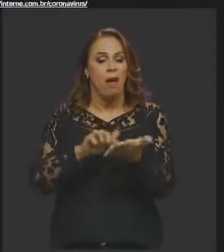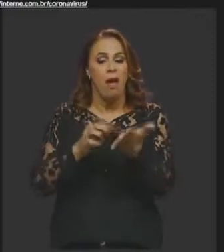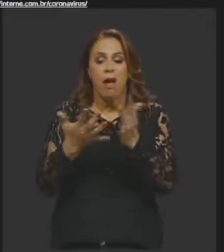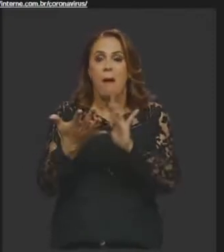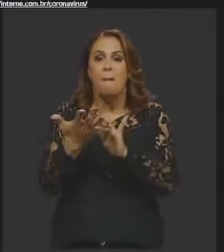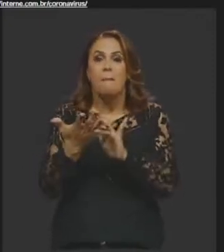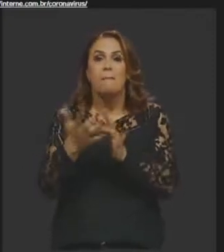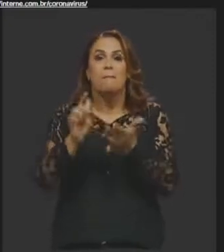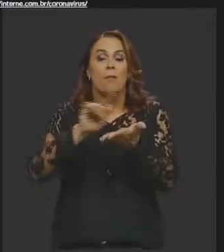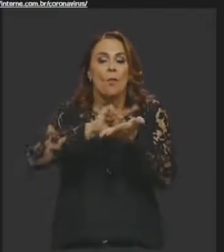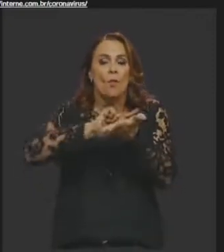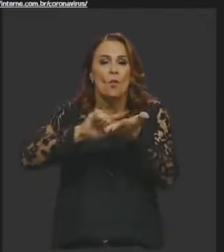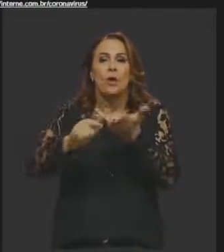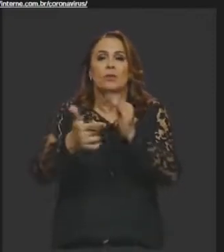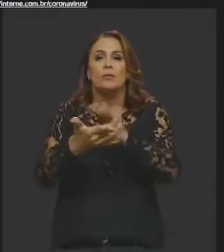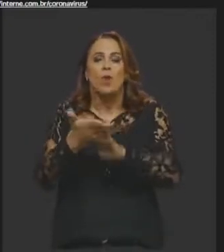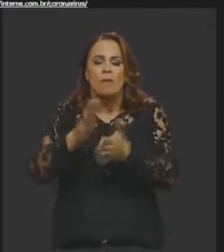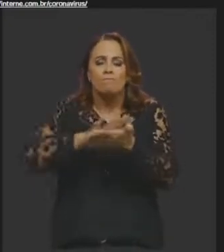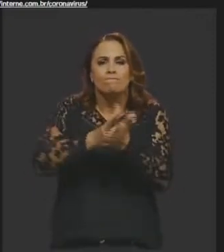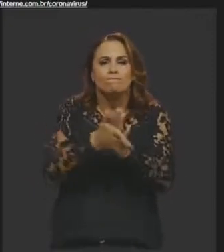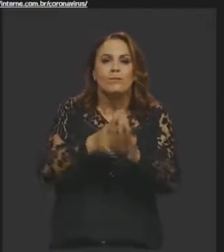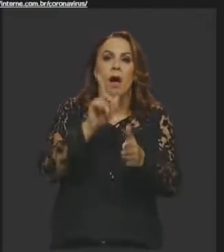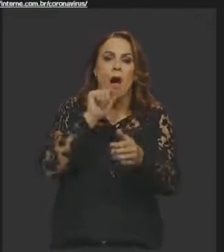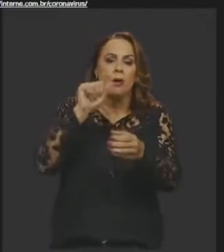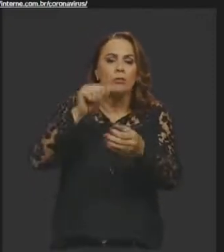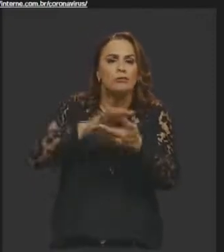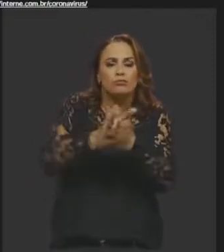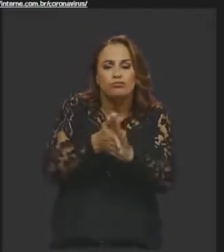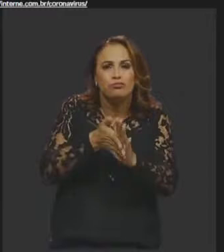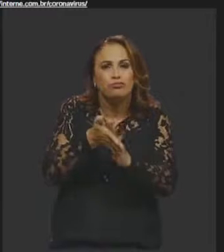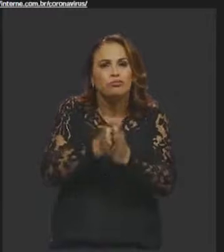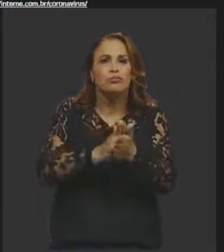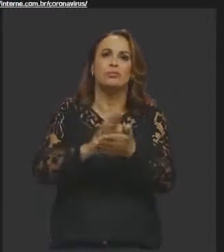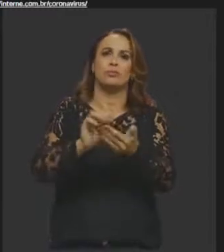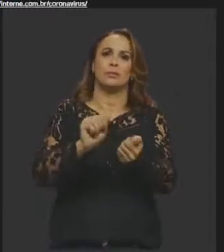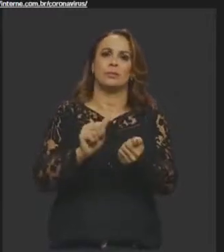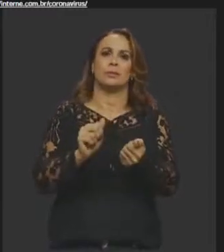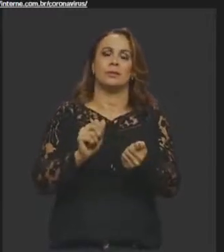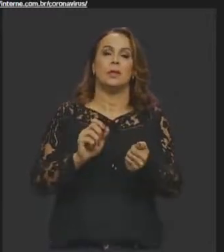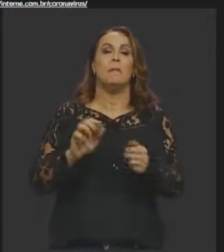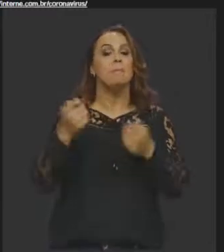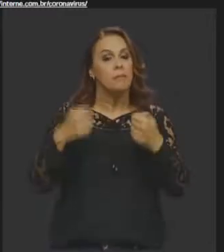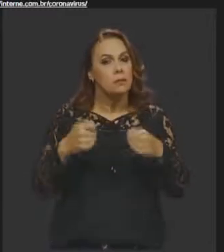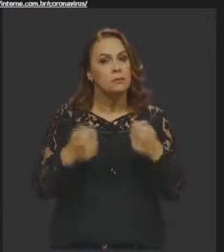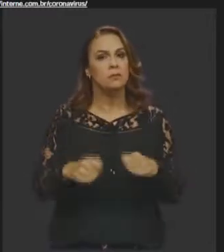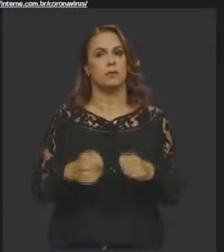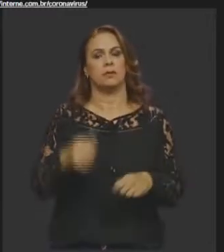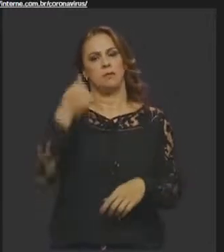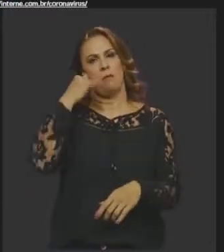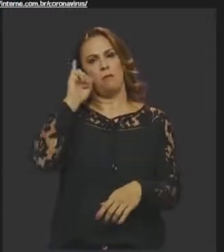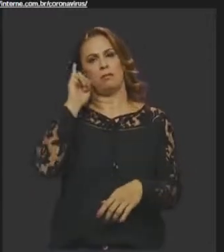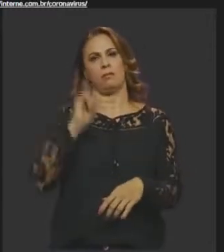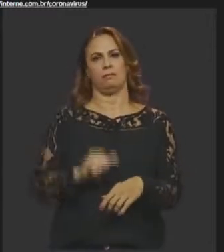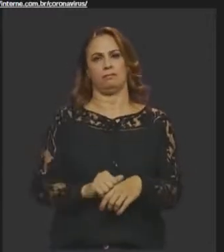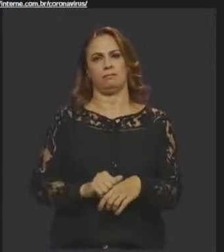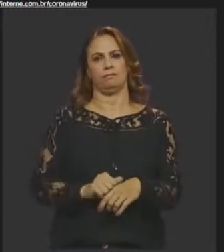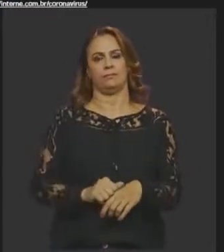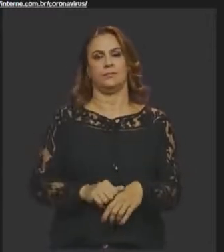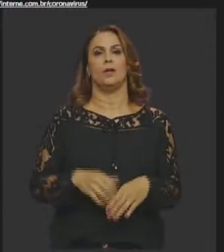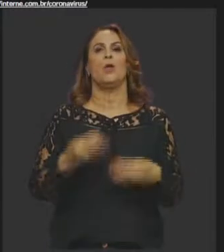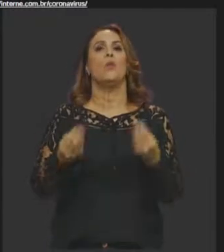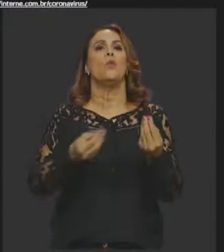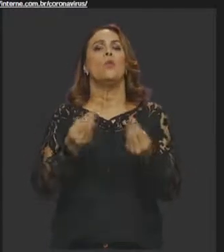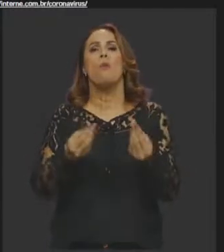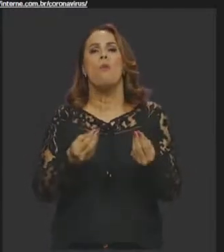esses cuidados básicos para evitar essa doença. Como é que você adquire? Quando você toma